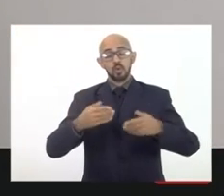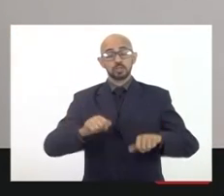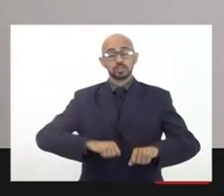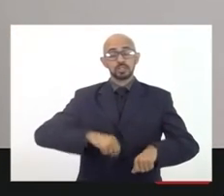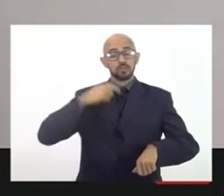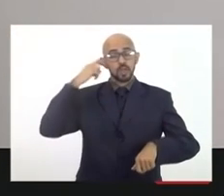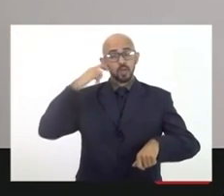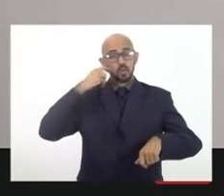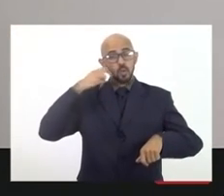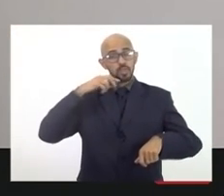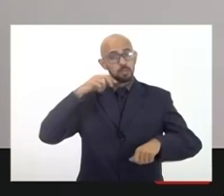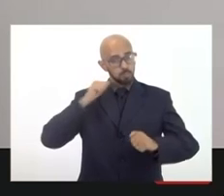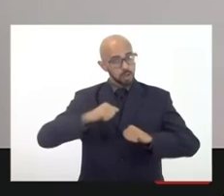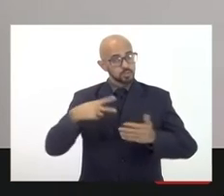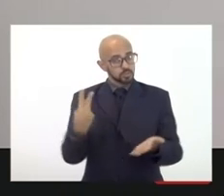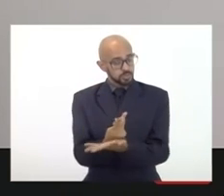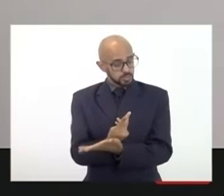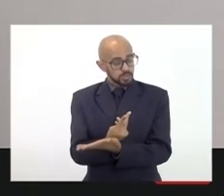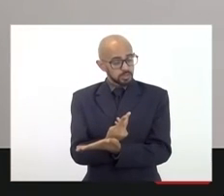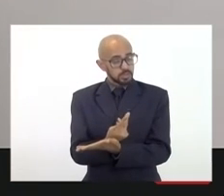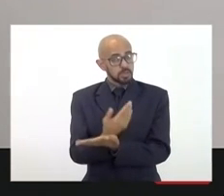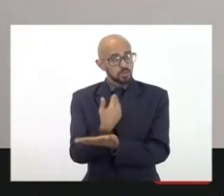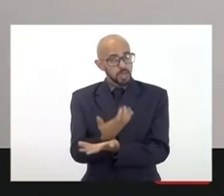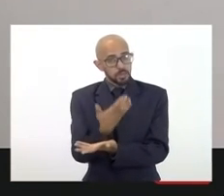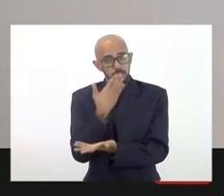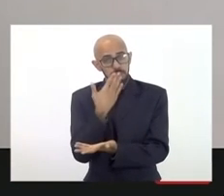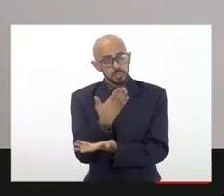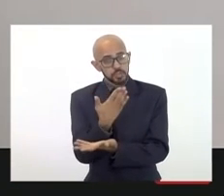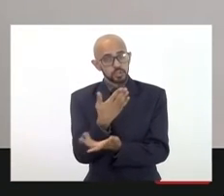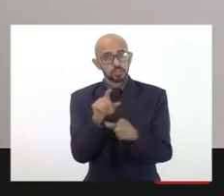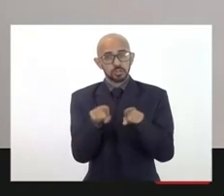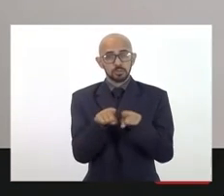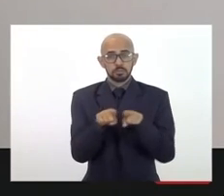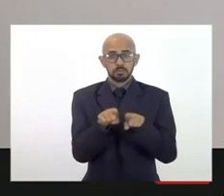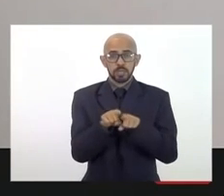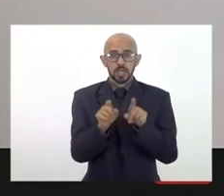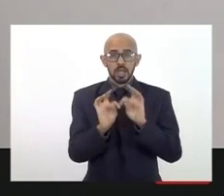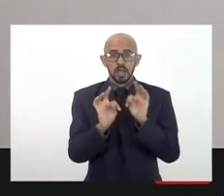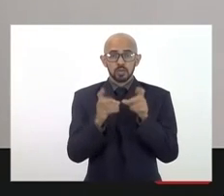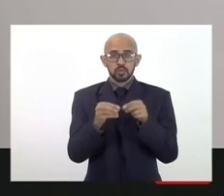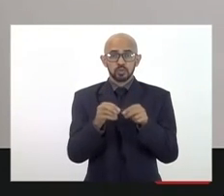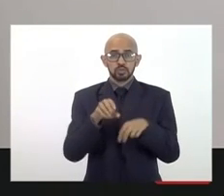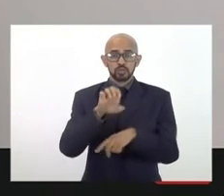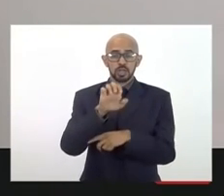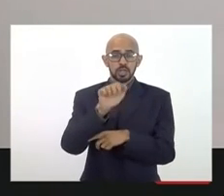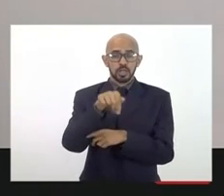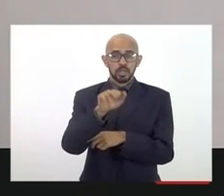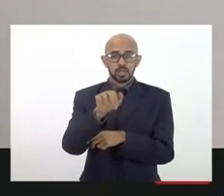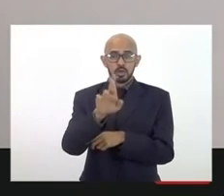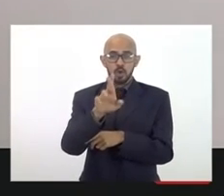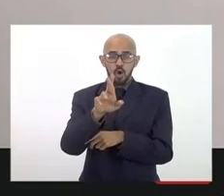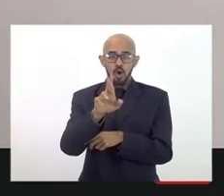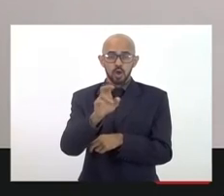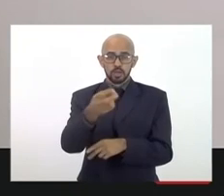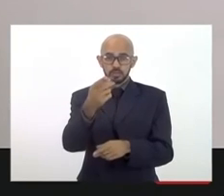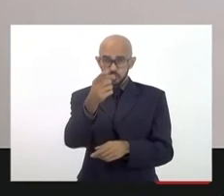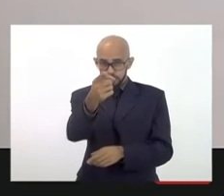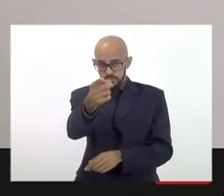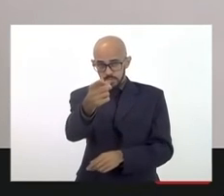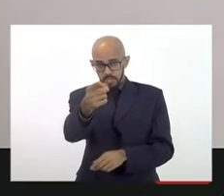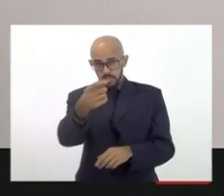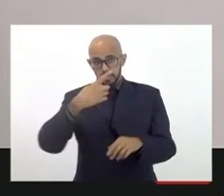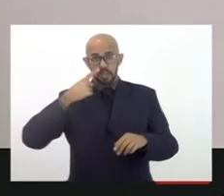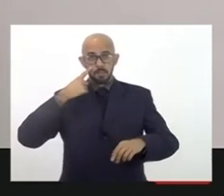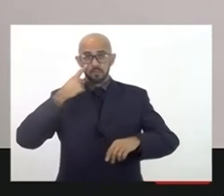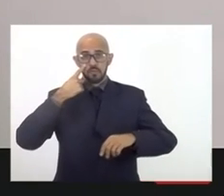é previsível, e quero fazer um pedido aí ao pessoal da Equinor que está me assistindo. Eu sei que